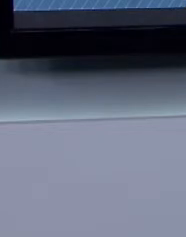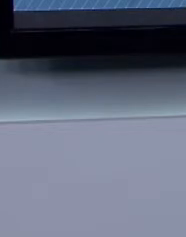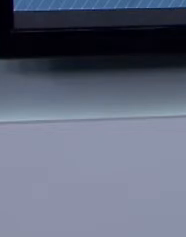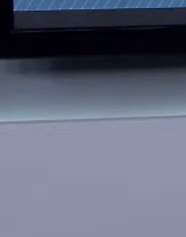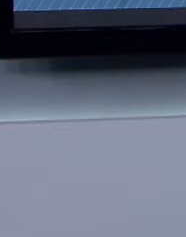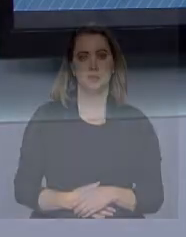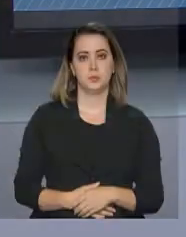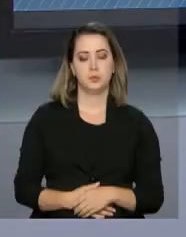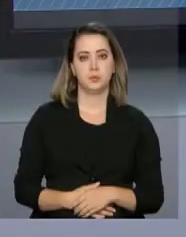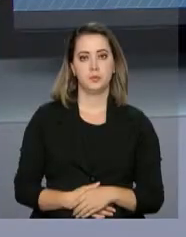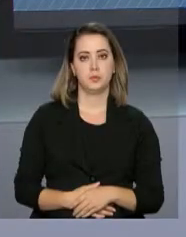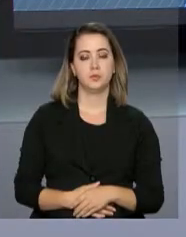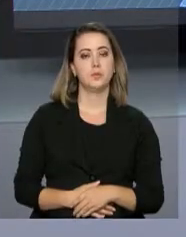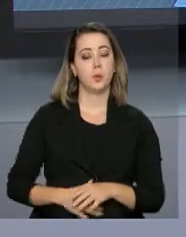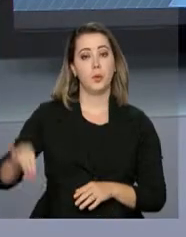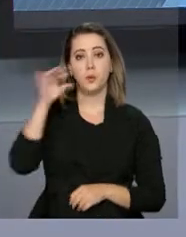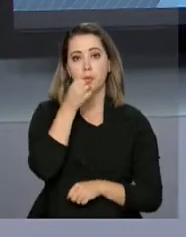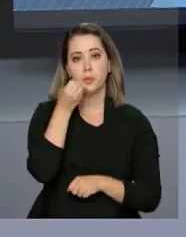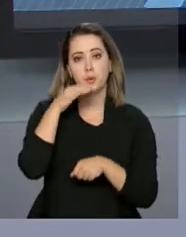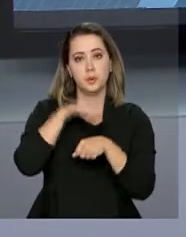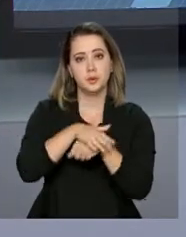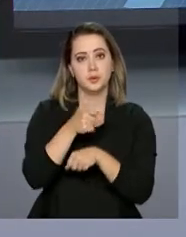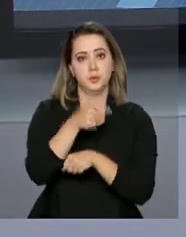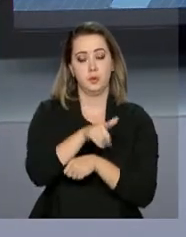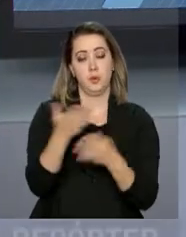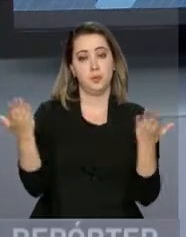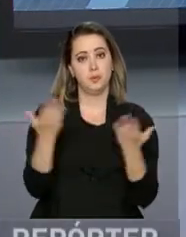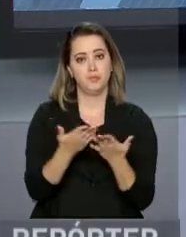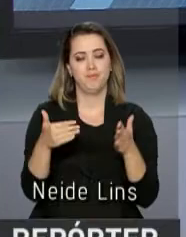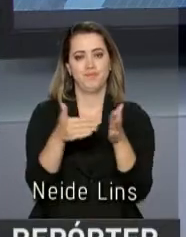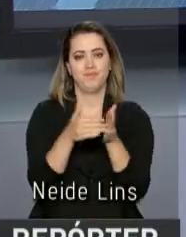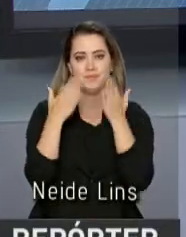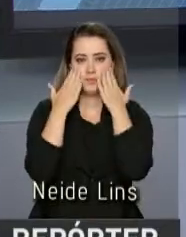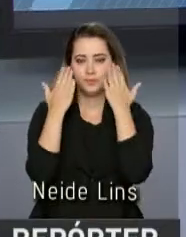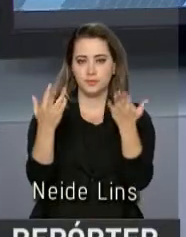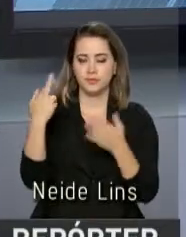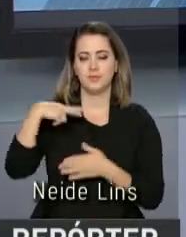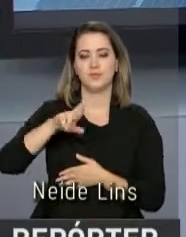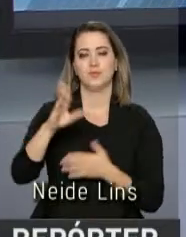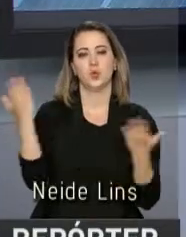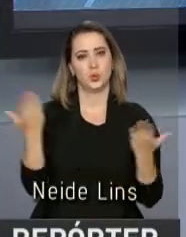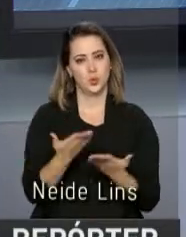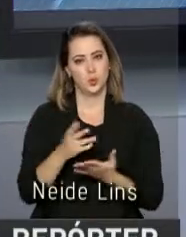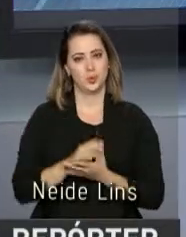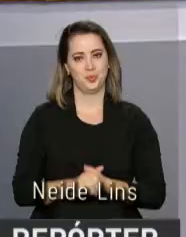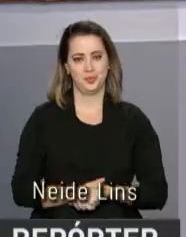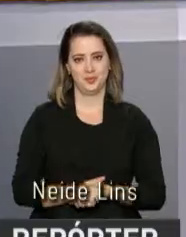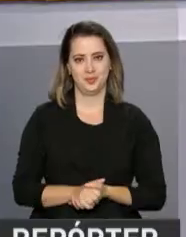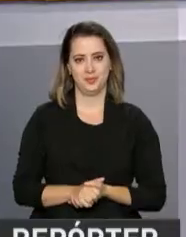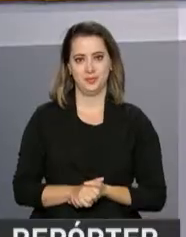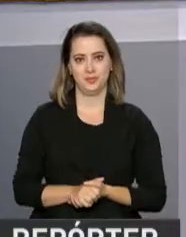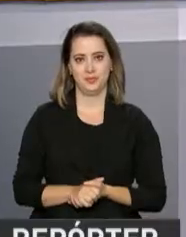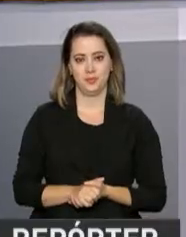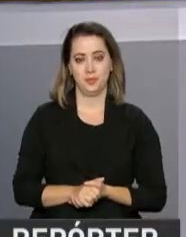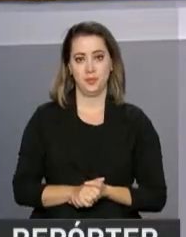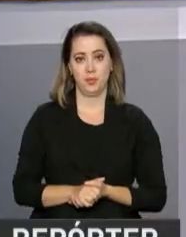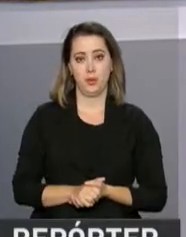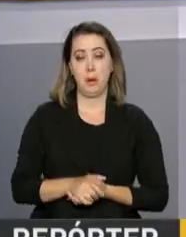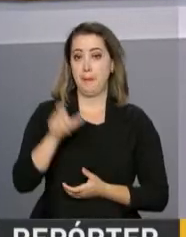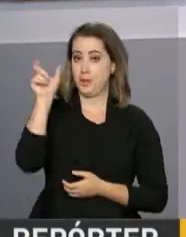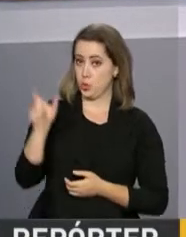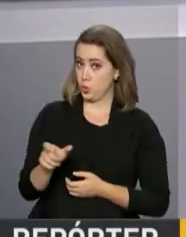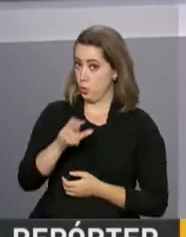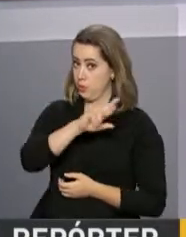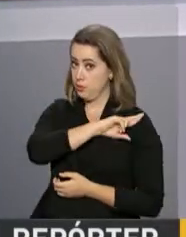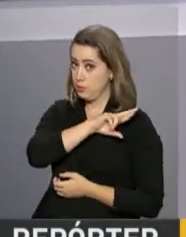olá boa noite começa agora a última edição desta terça-feira do repórter kenny br o porta voz da